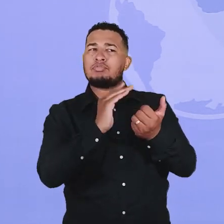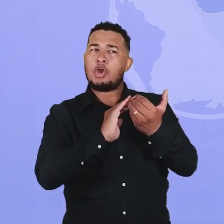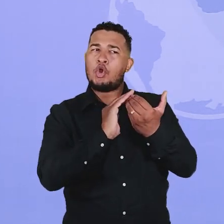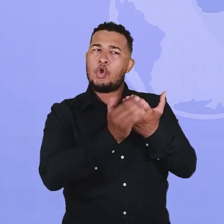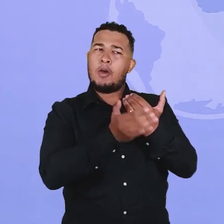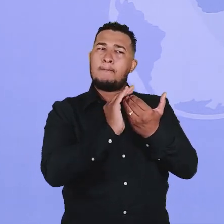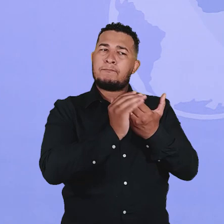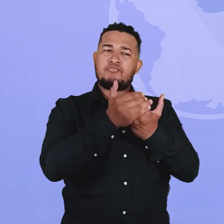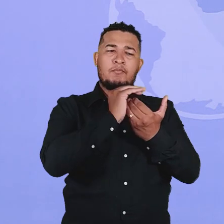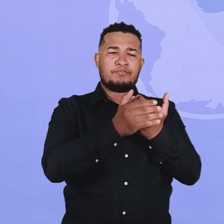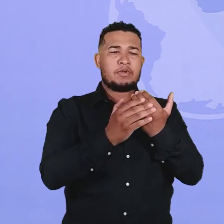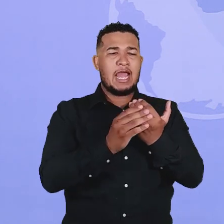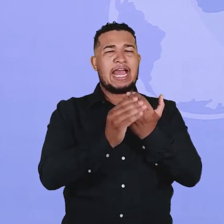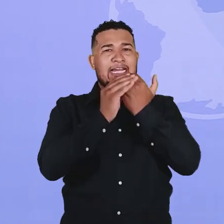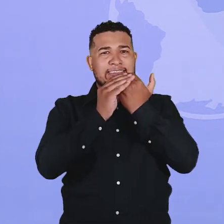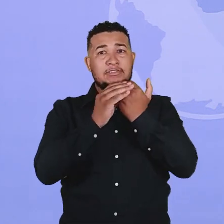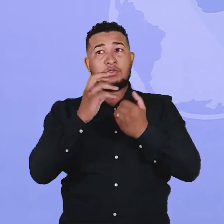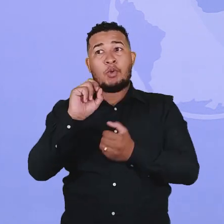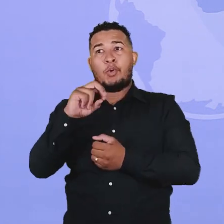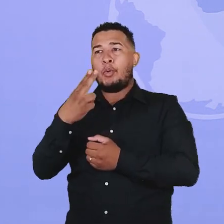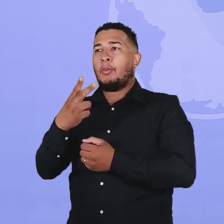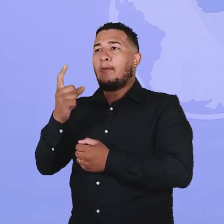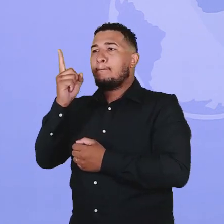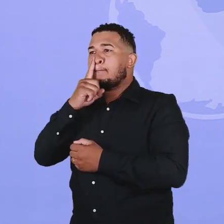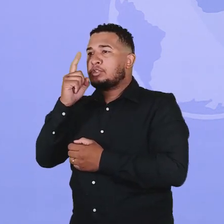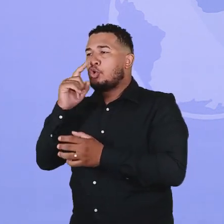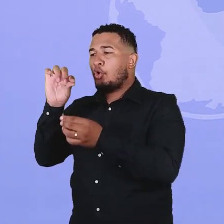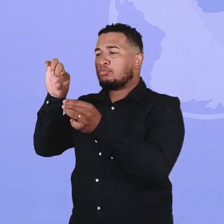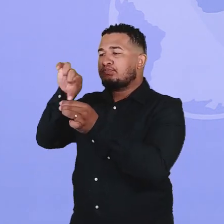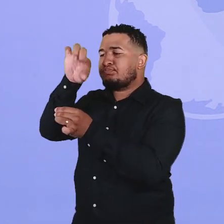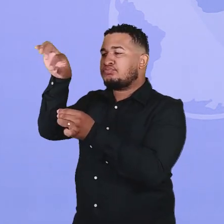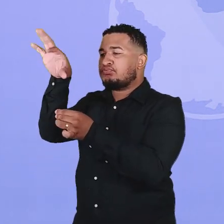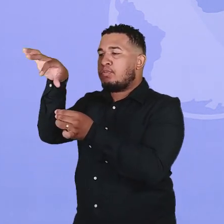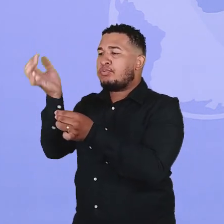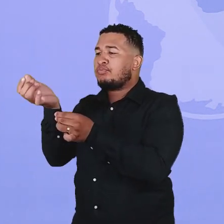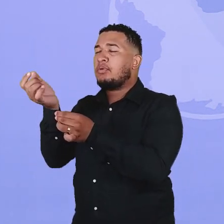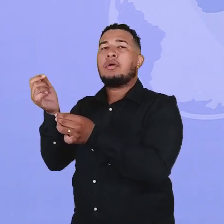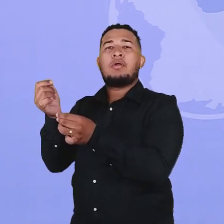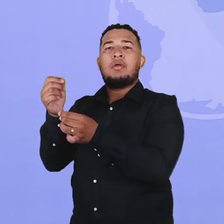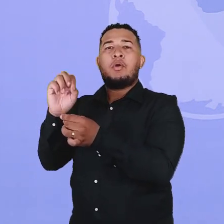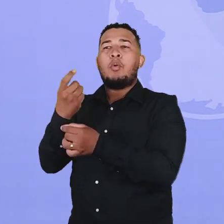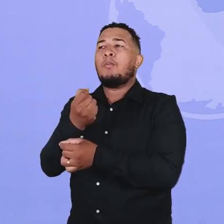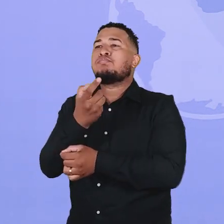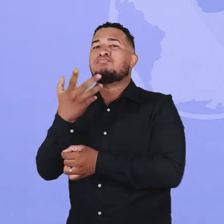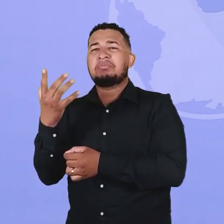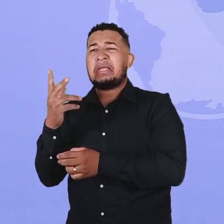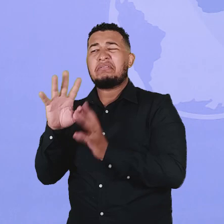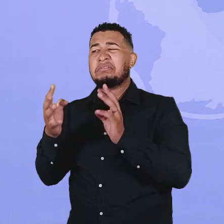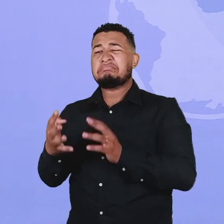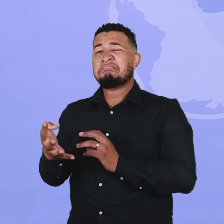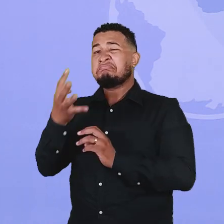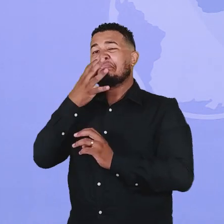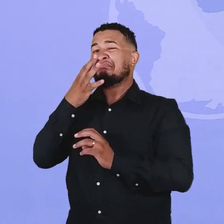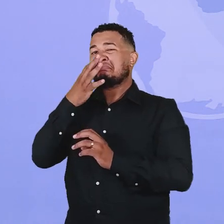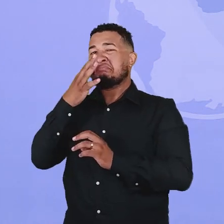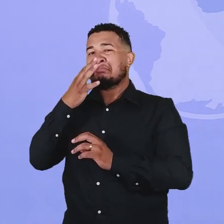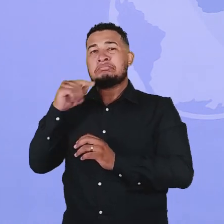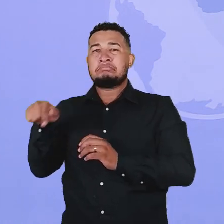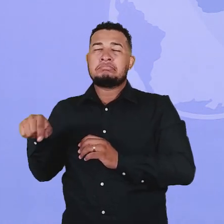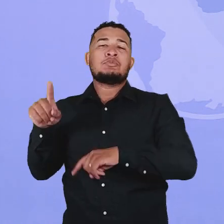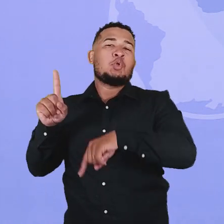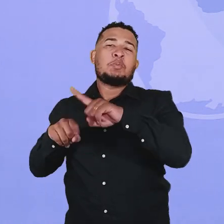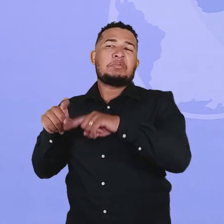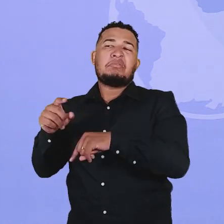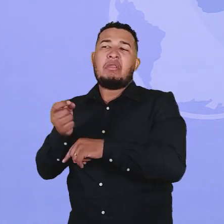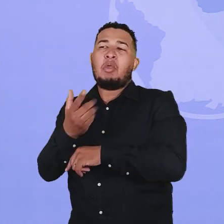frutas, verduras, legumes, ou você está desembalando biscoitos, né, e algumas coisas que muitas vezes você nem observa o